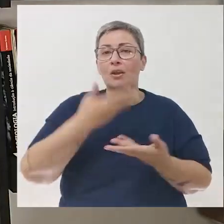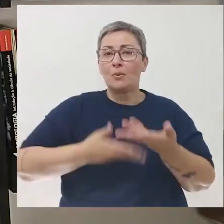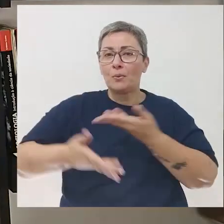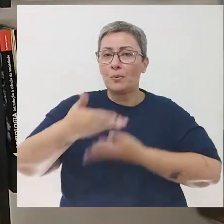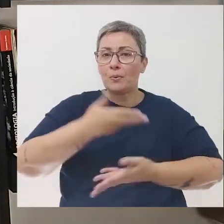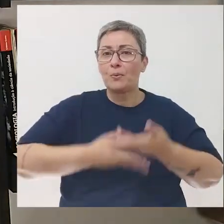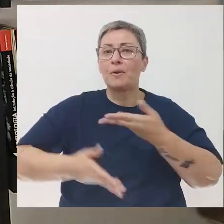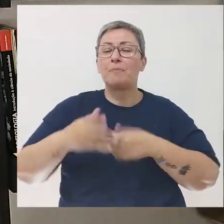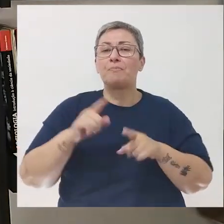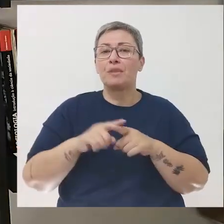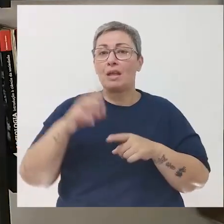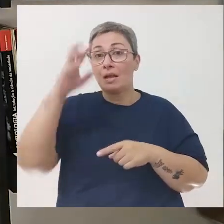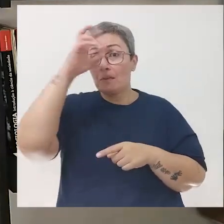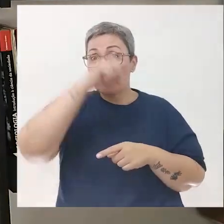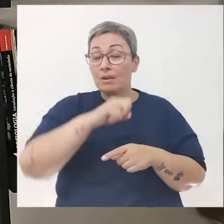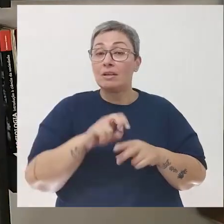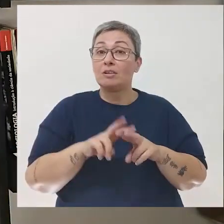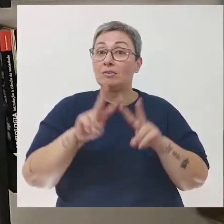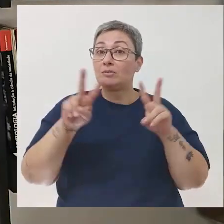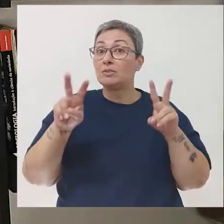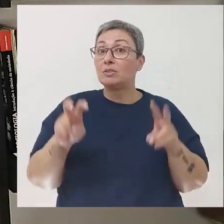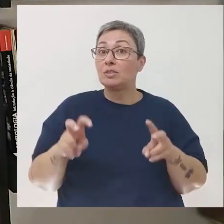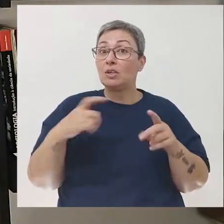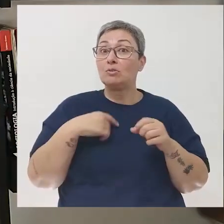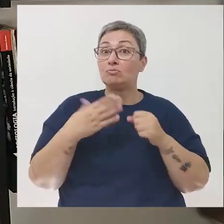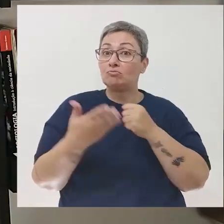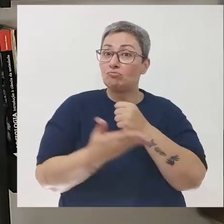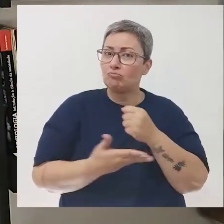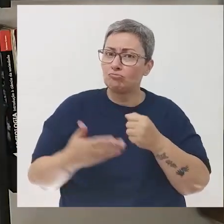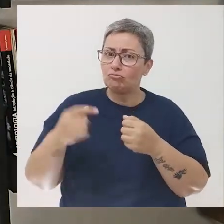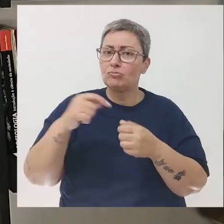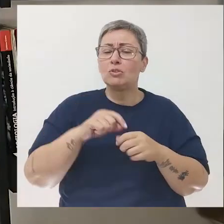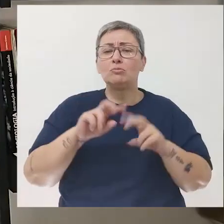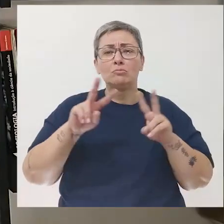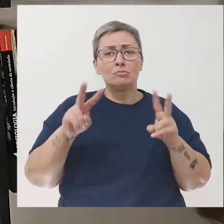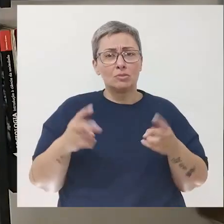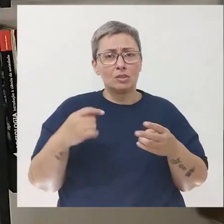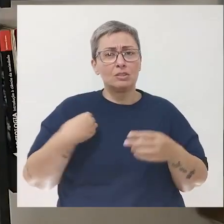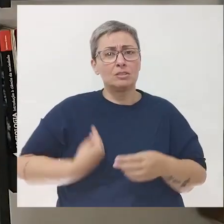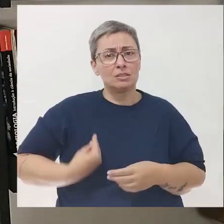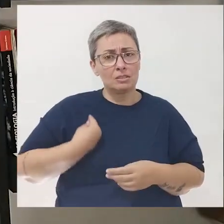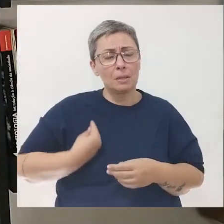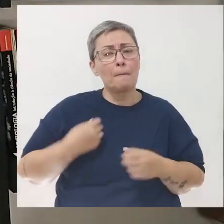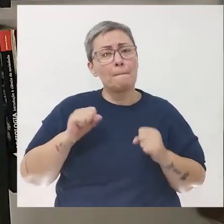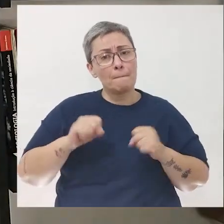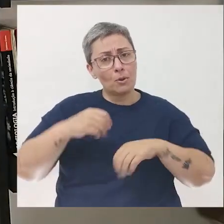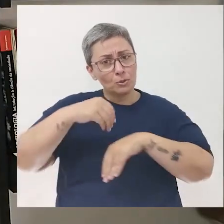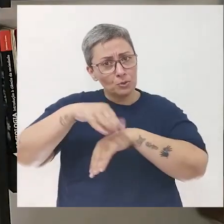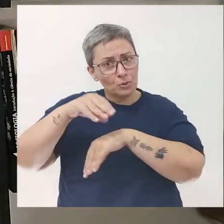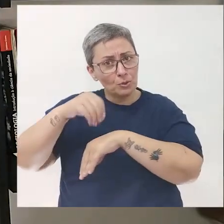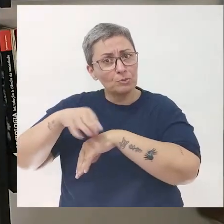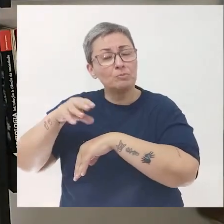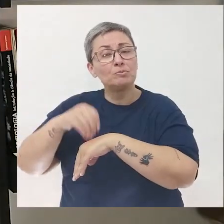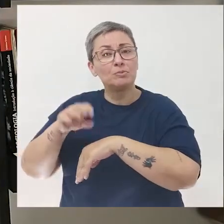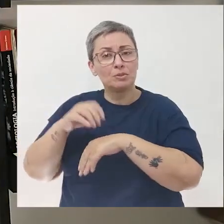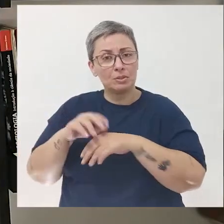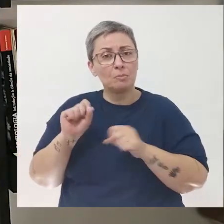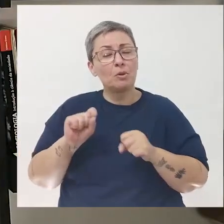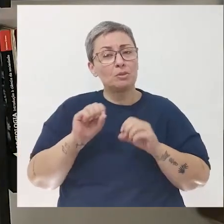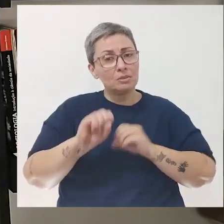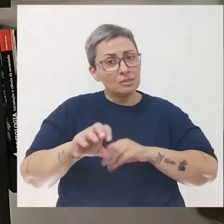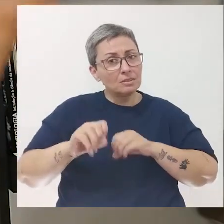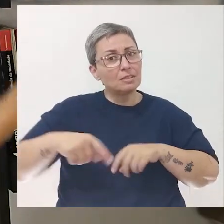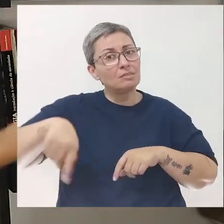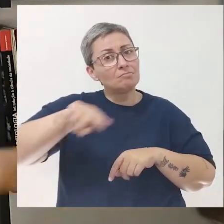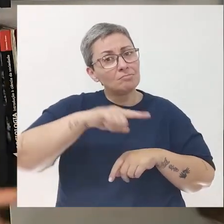gente trocar? A gente aprendeu sobre assuntos fundamentais para a nossa vida e a gente pode passar isso adiante, tá? A